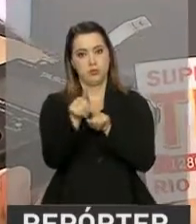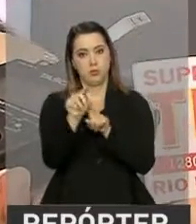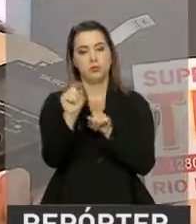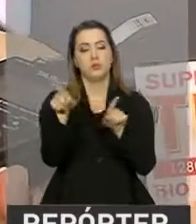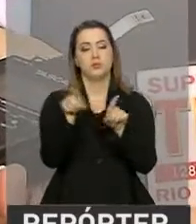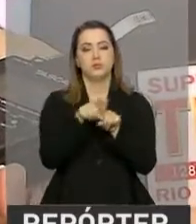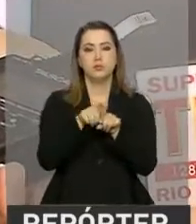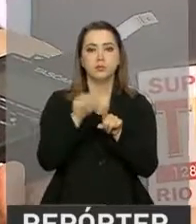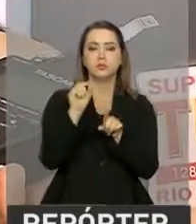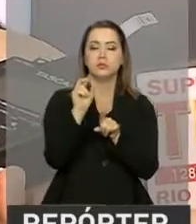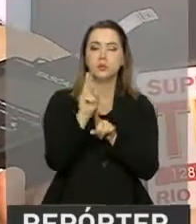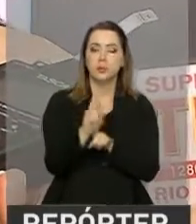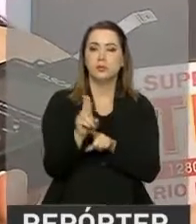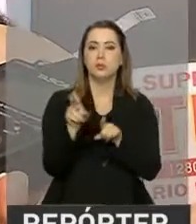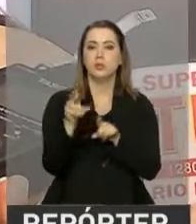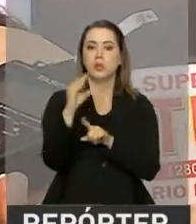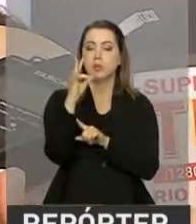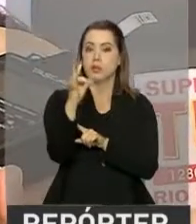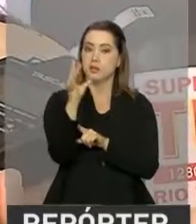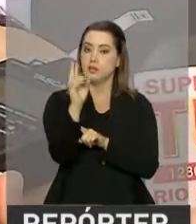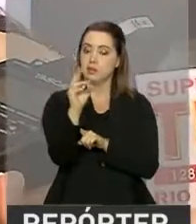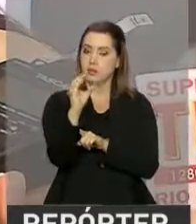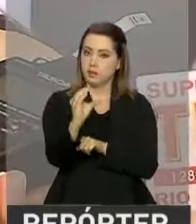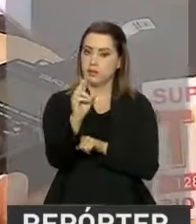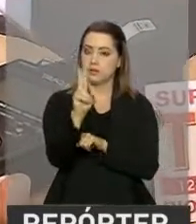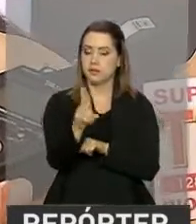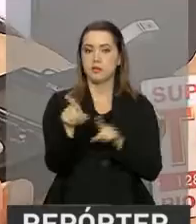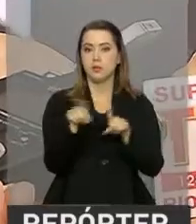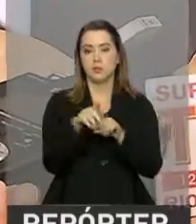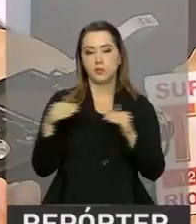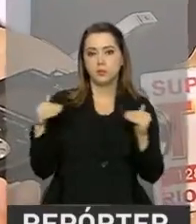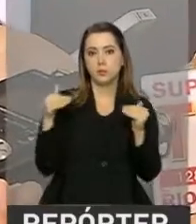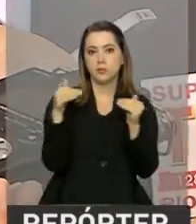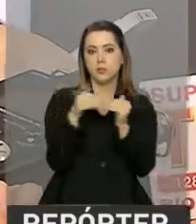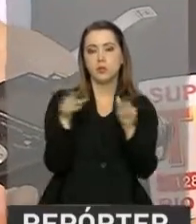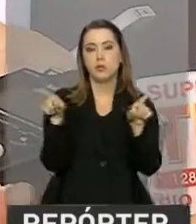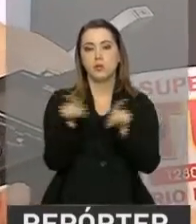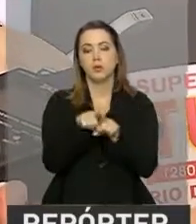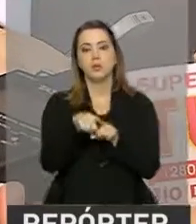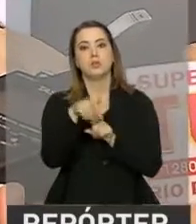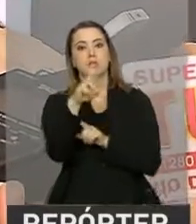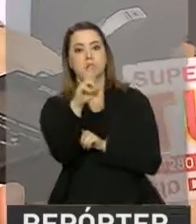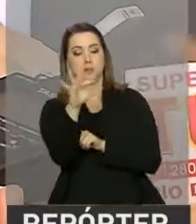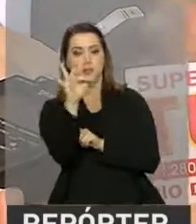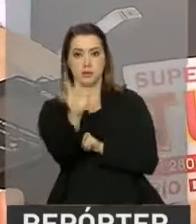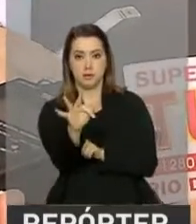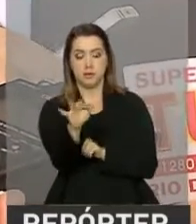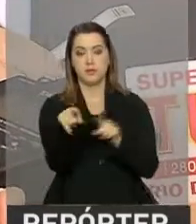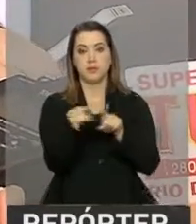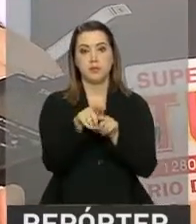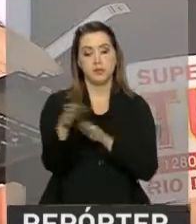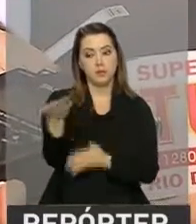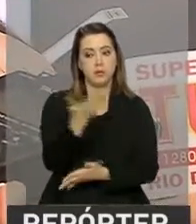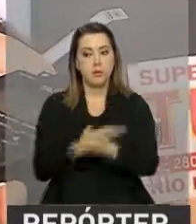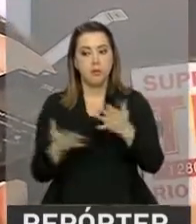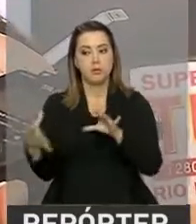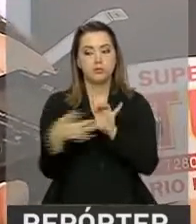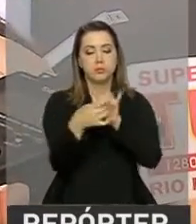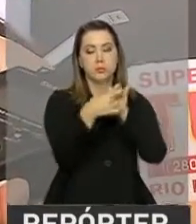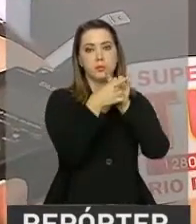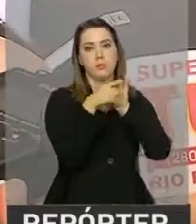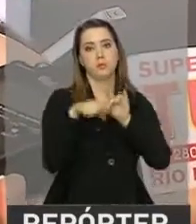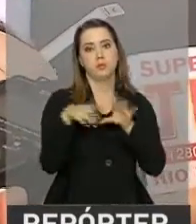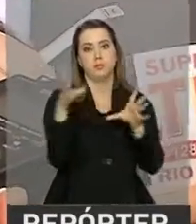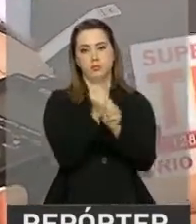e agora é vimos de formalizar esse convênio com a receita federal que vai fazer também